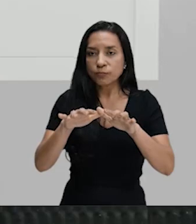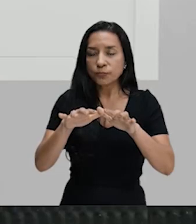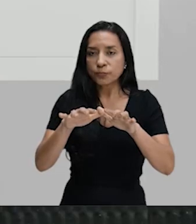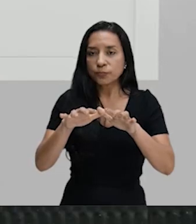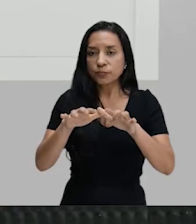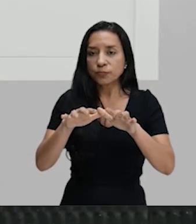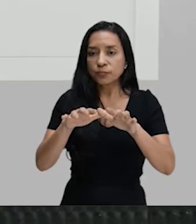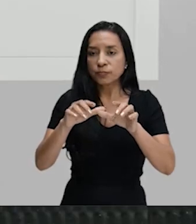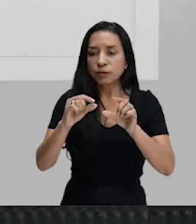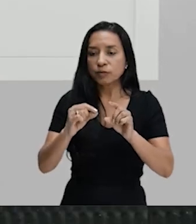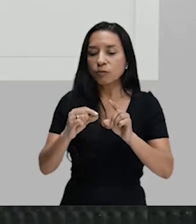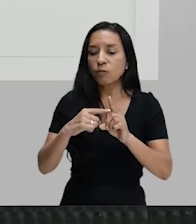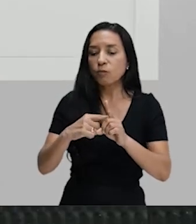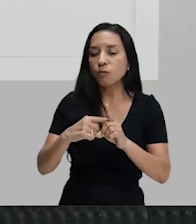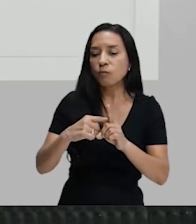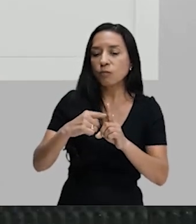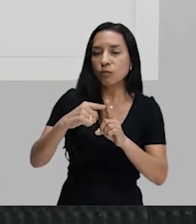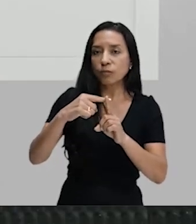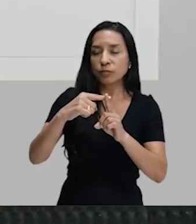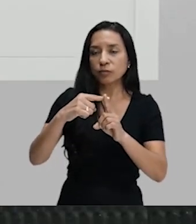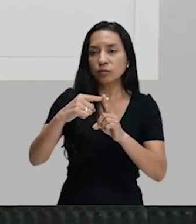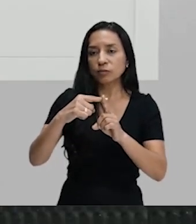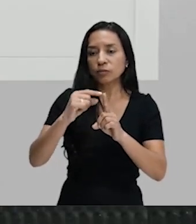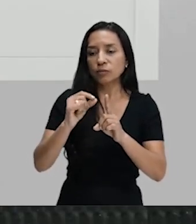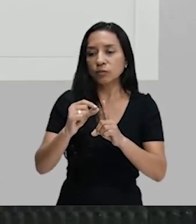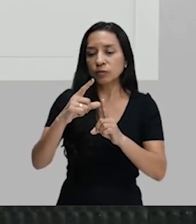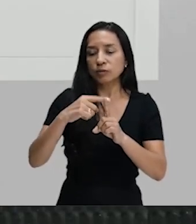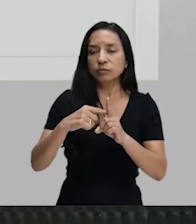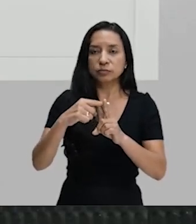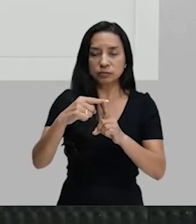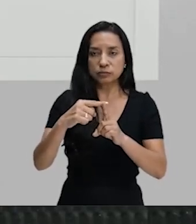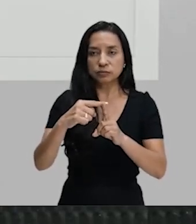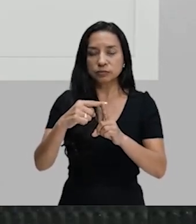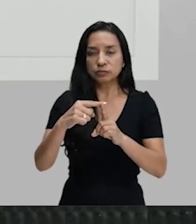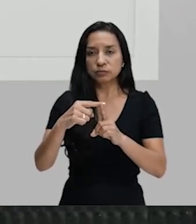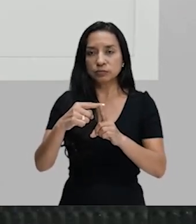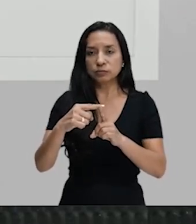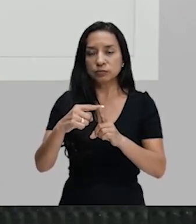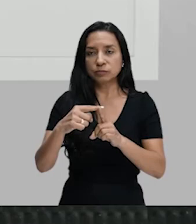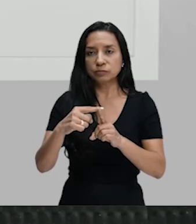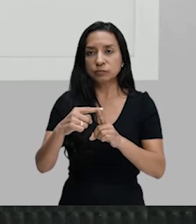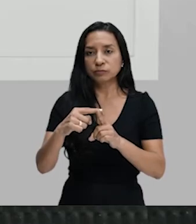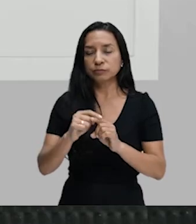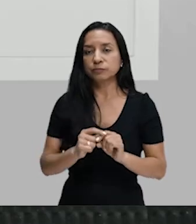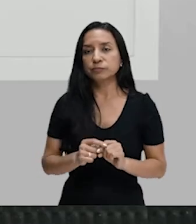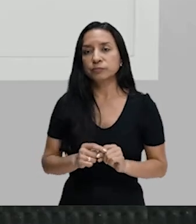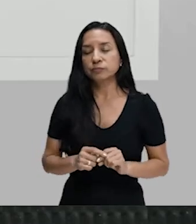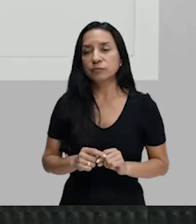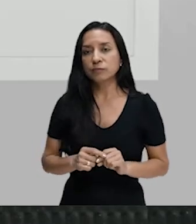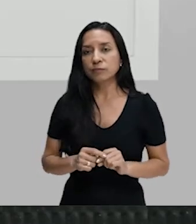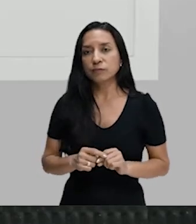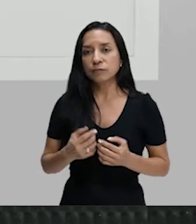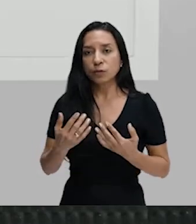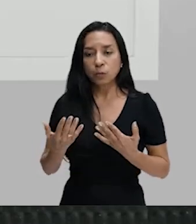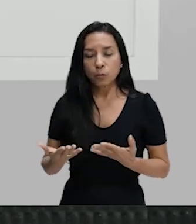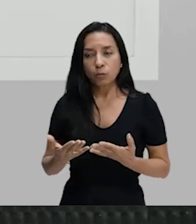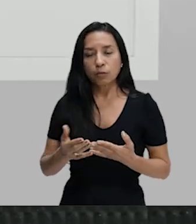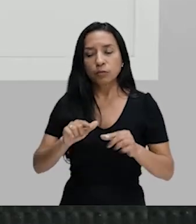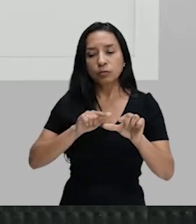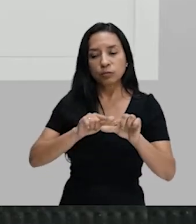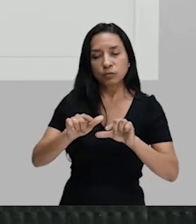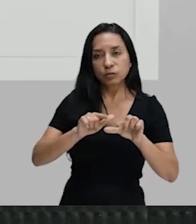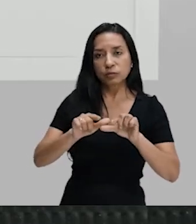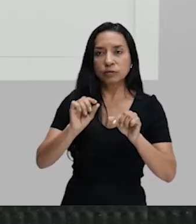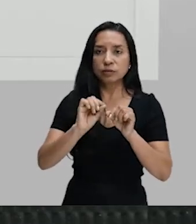um aumento na sua temperatura. Ok? Quando o trabalho